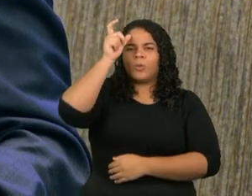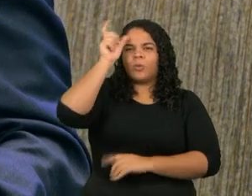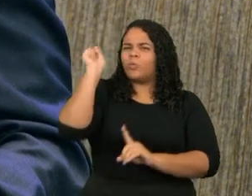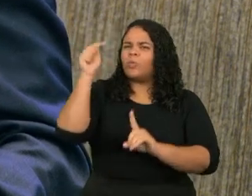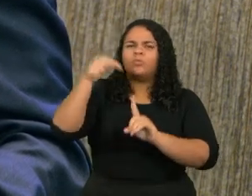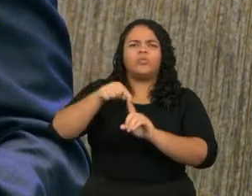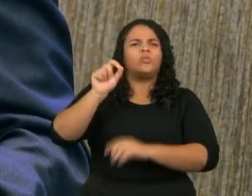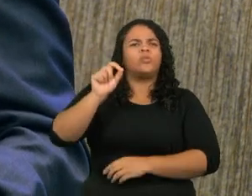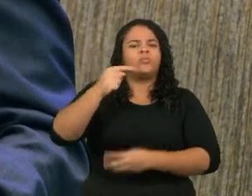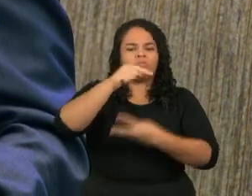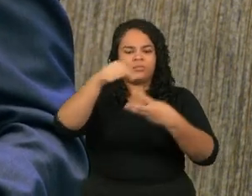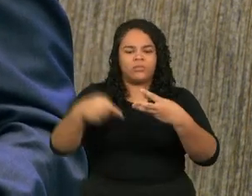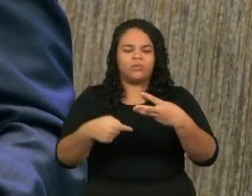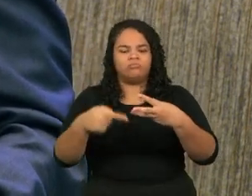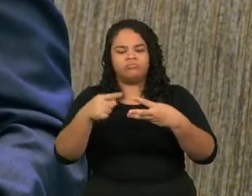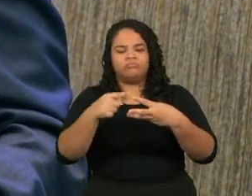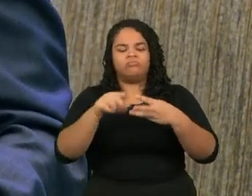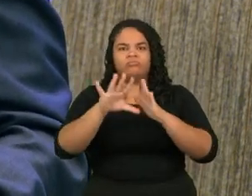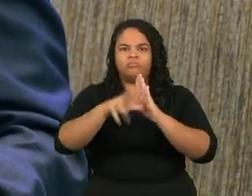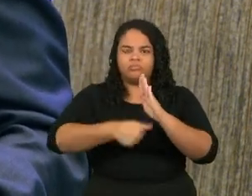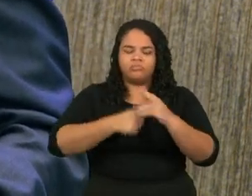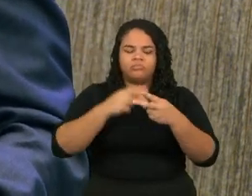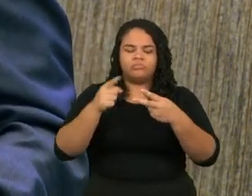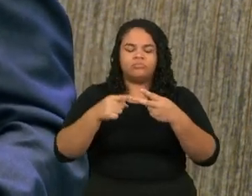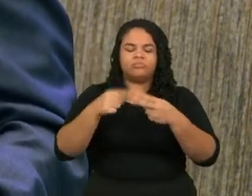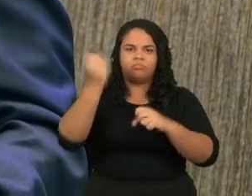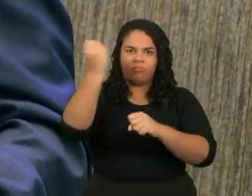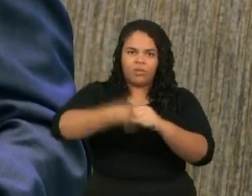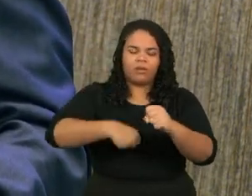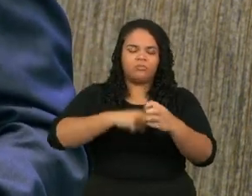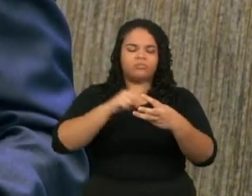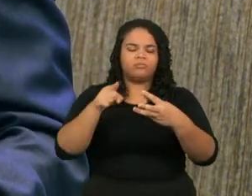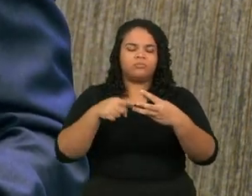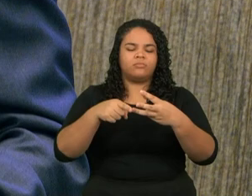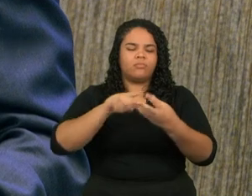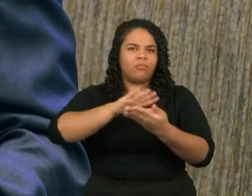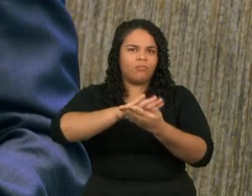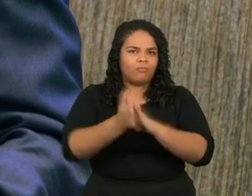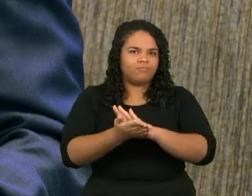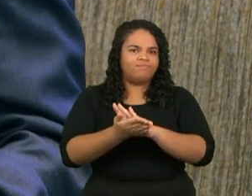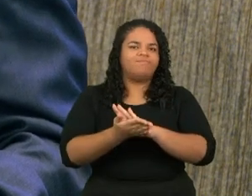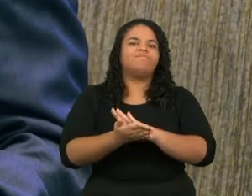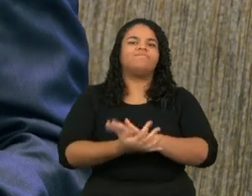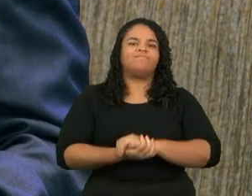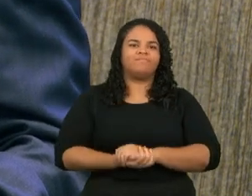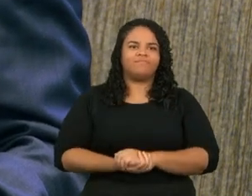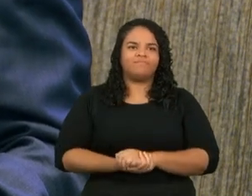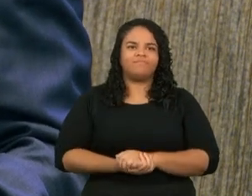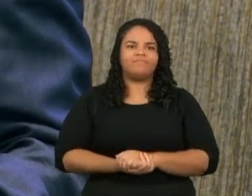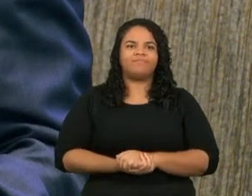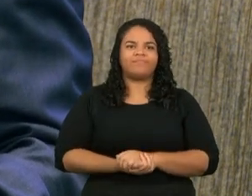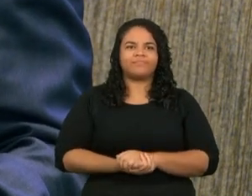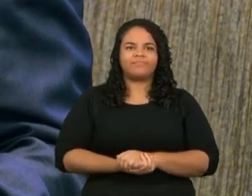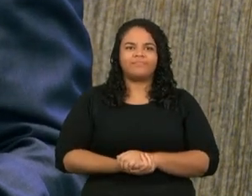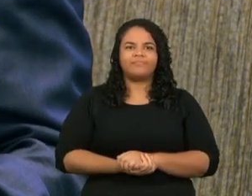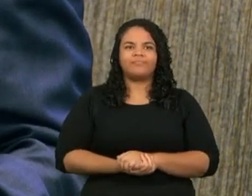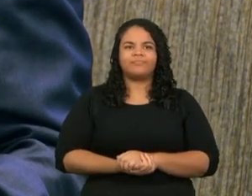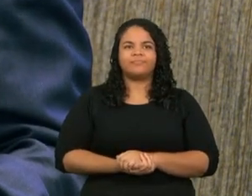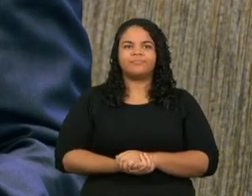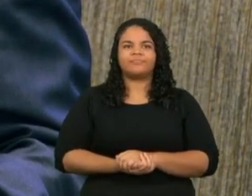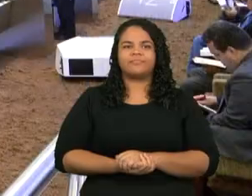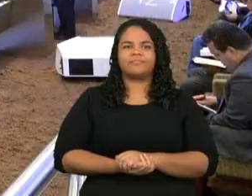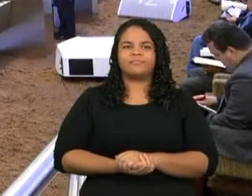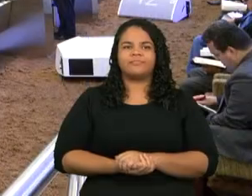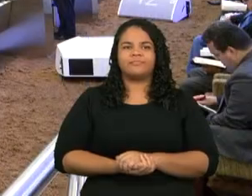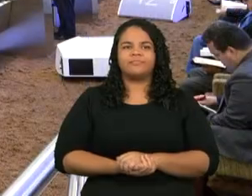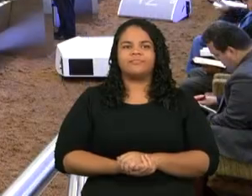roubar matar e destruir não é isso e nós devemos estar